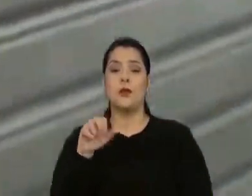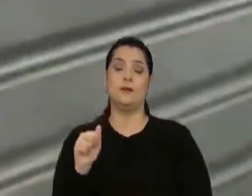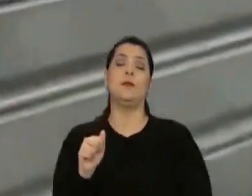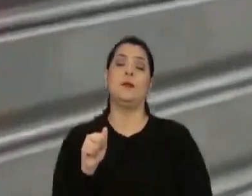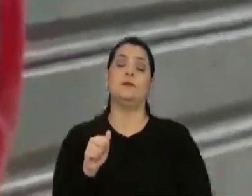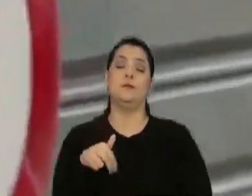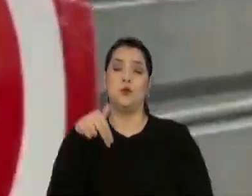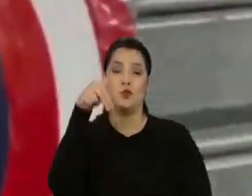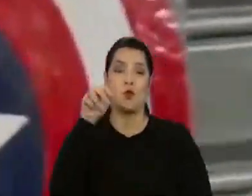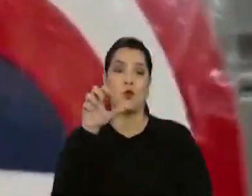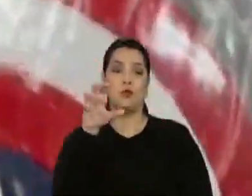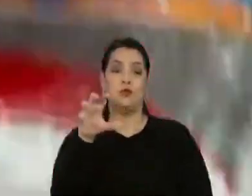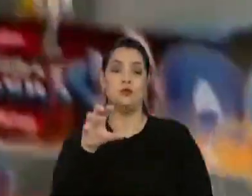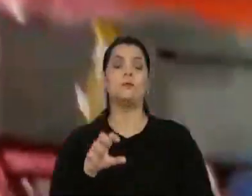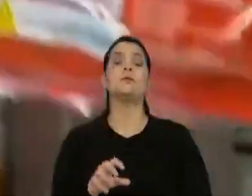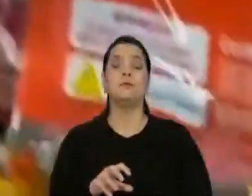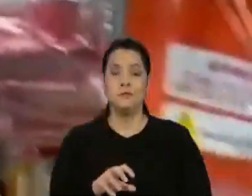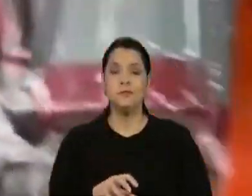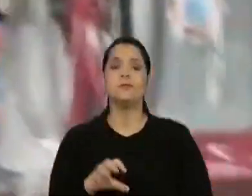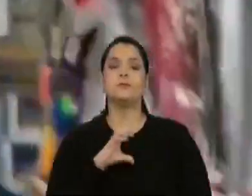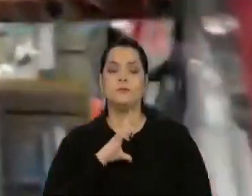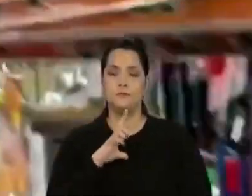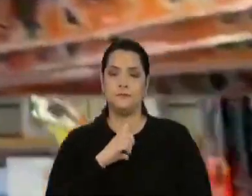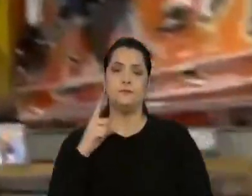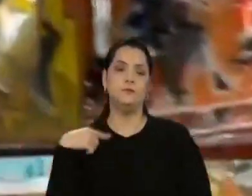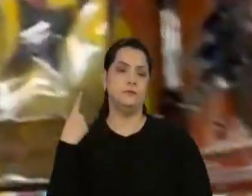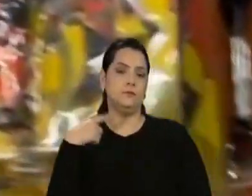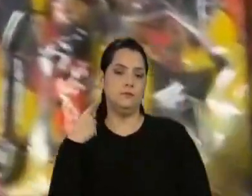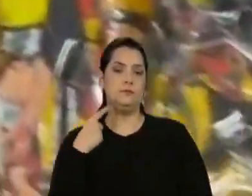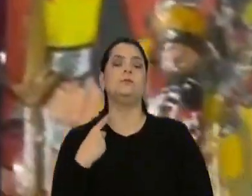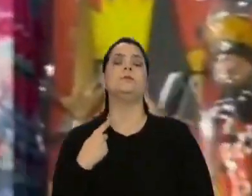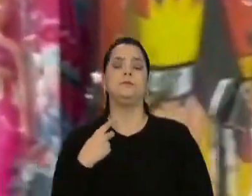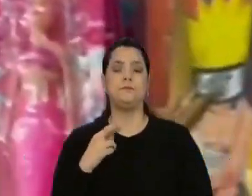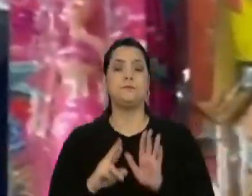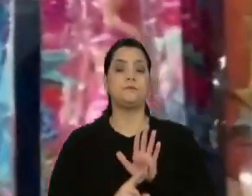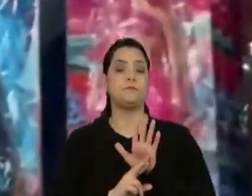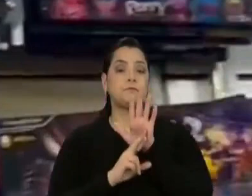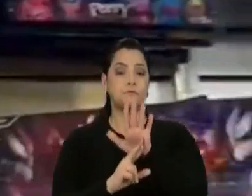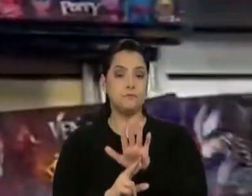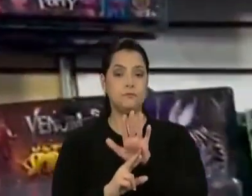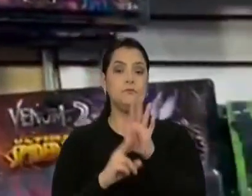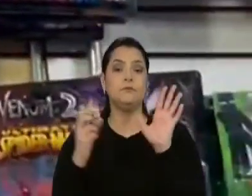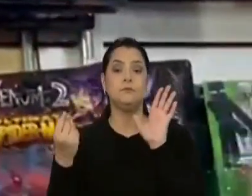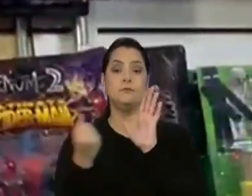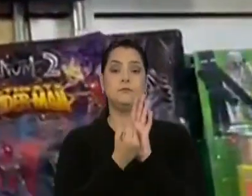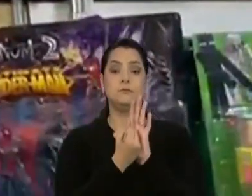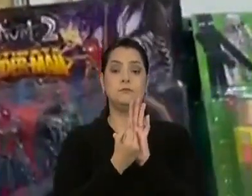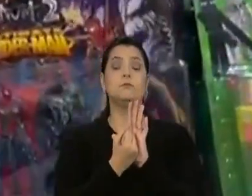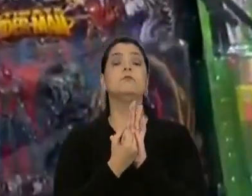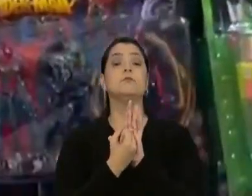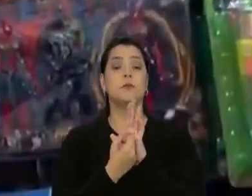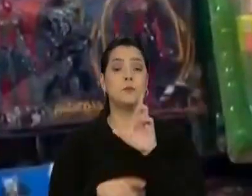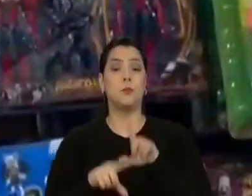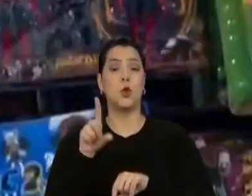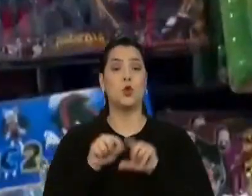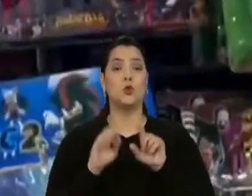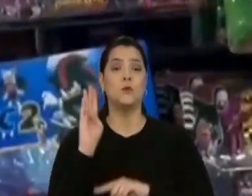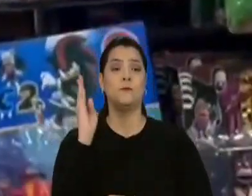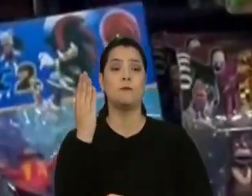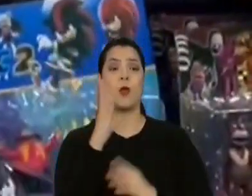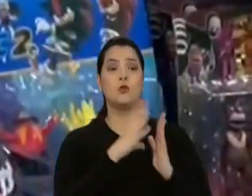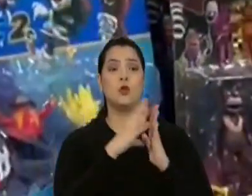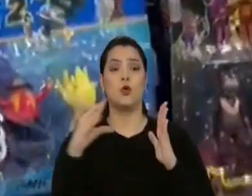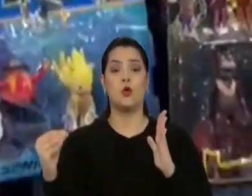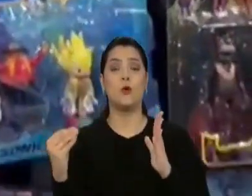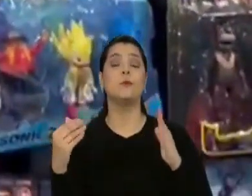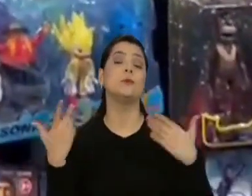Norte. Os agentes estavam acompanhados de advogados, representantes das marcas que tiveram os produtos